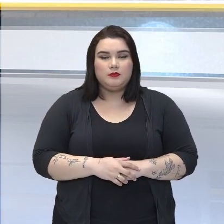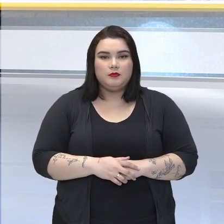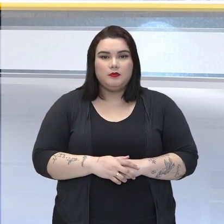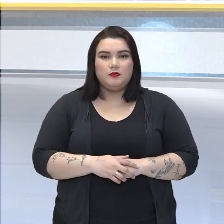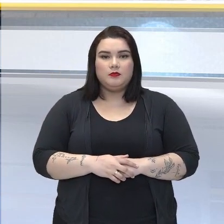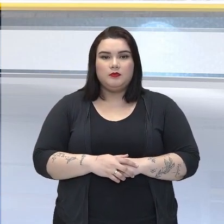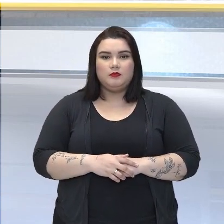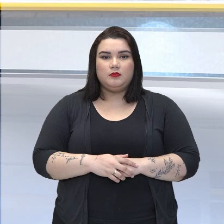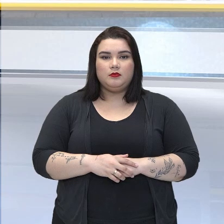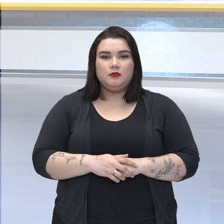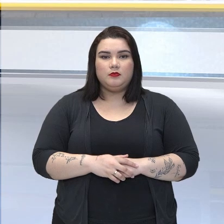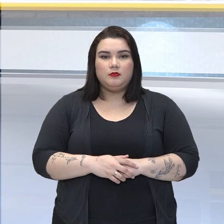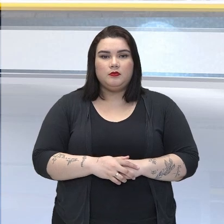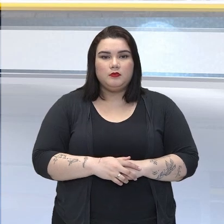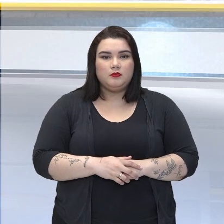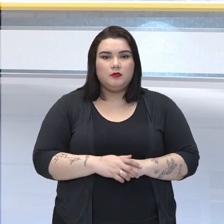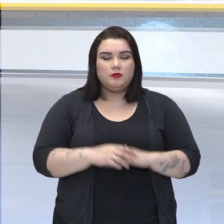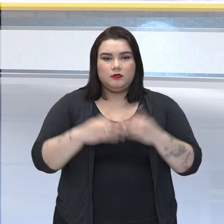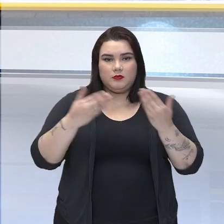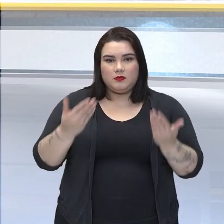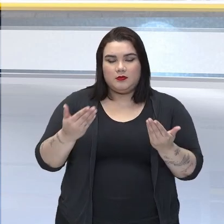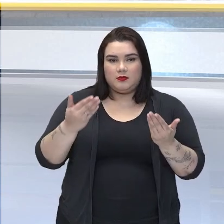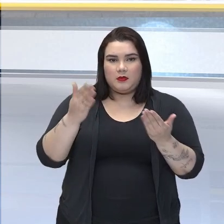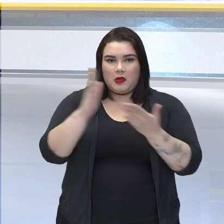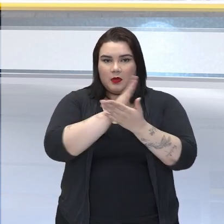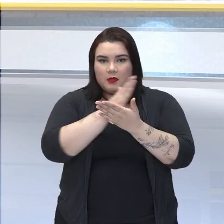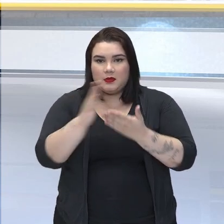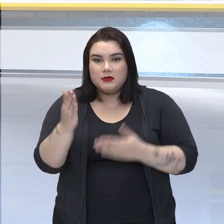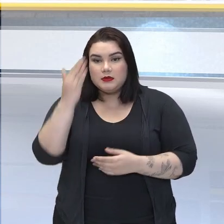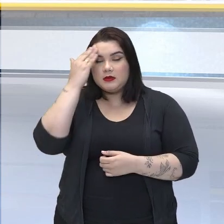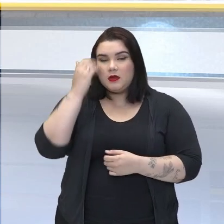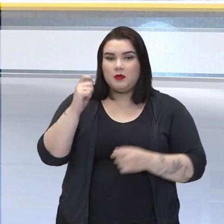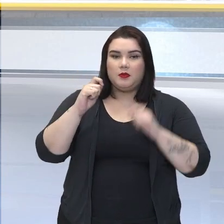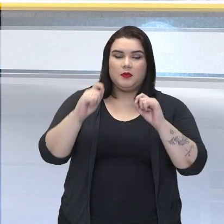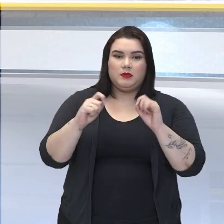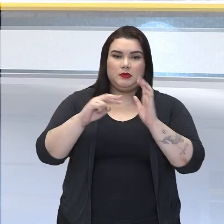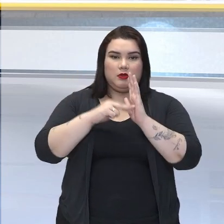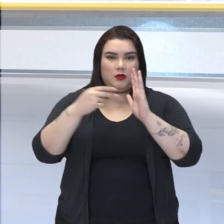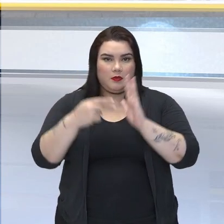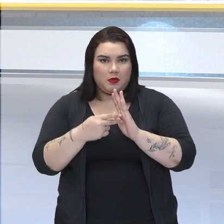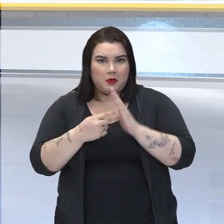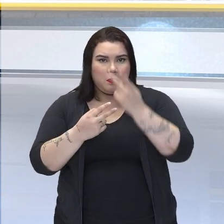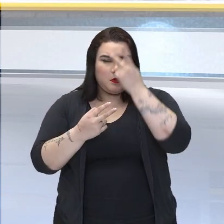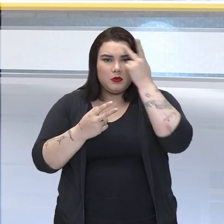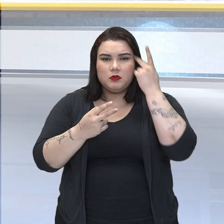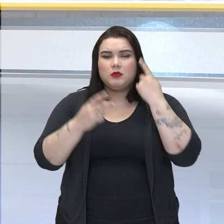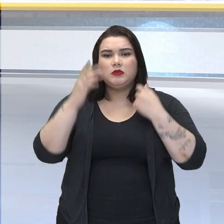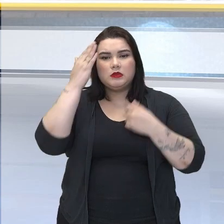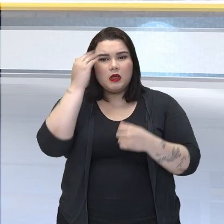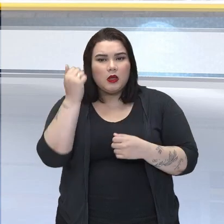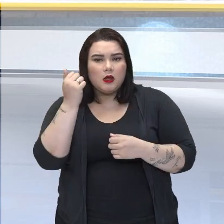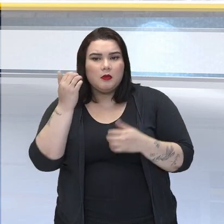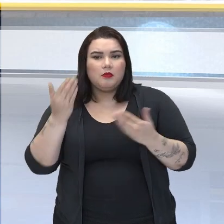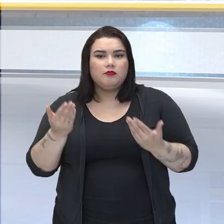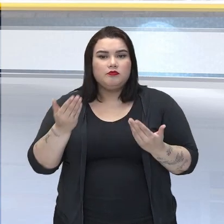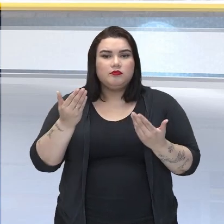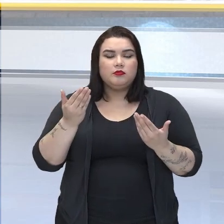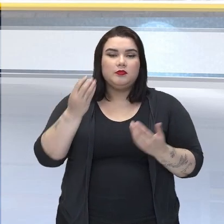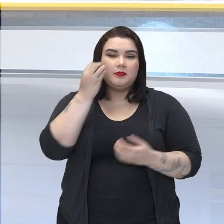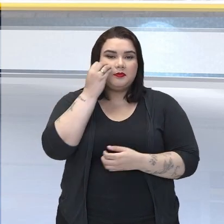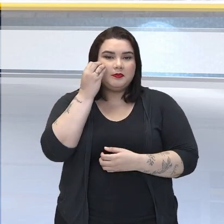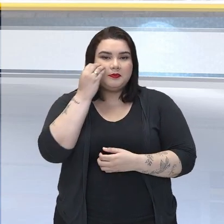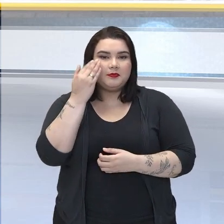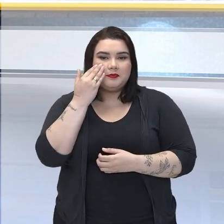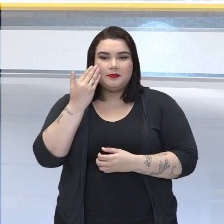is clickbait? Será que algum deles consegue dizer o que será esse clickbait ou não? Então, acompanhe